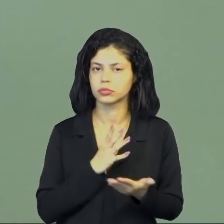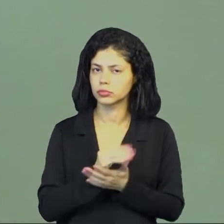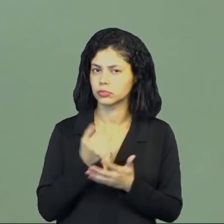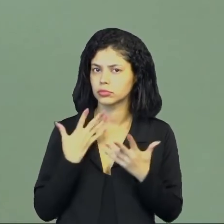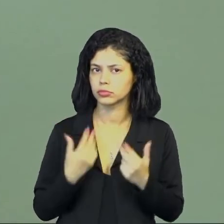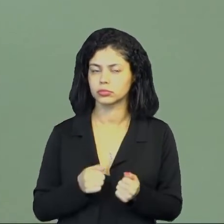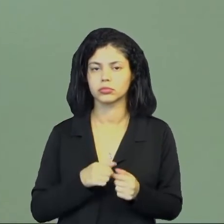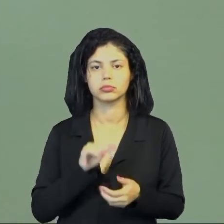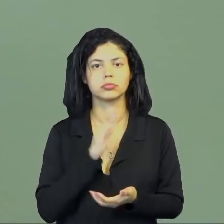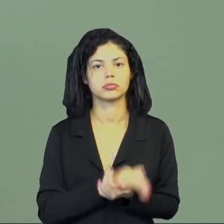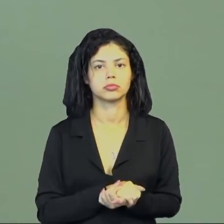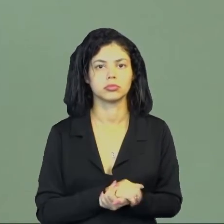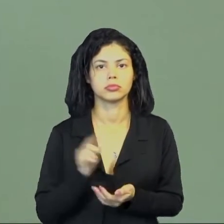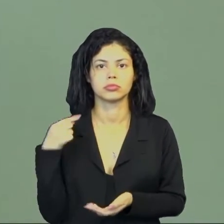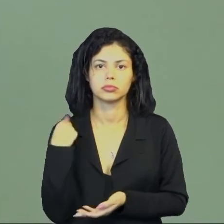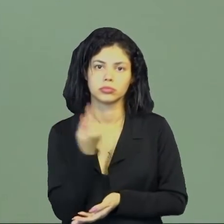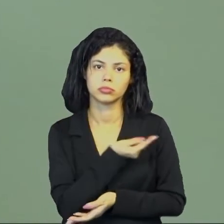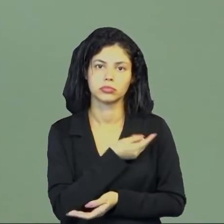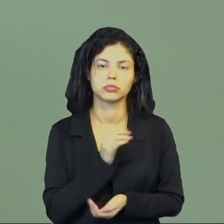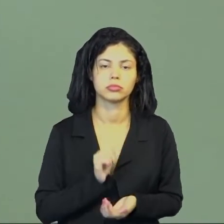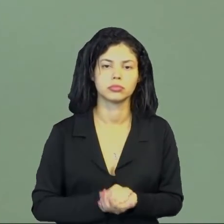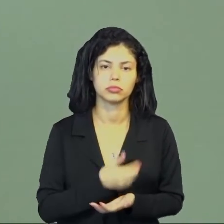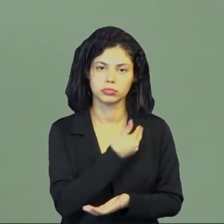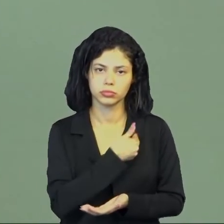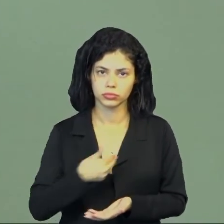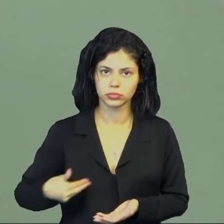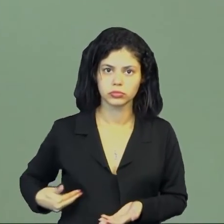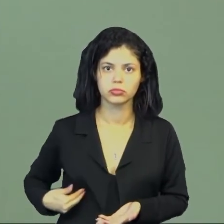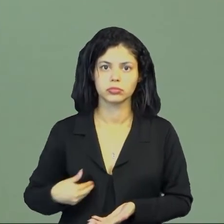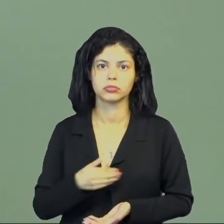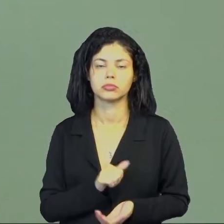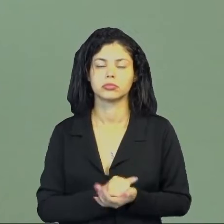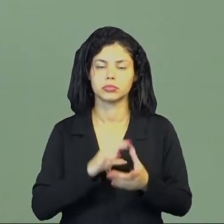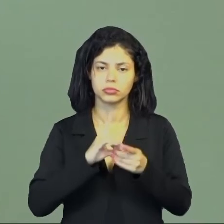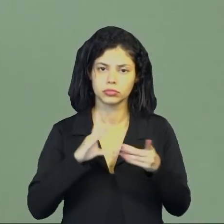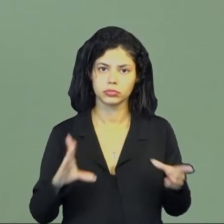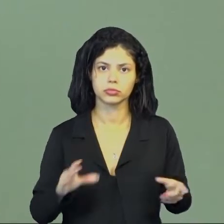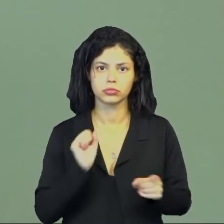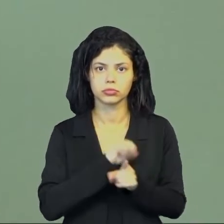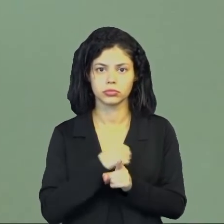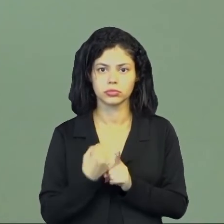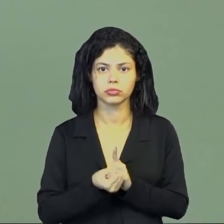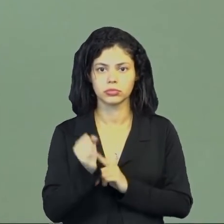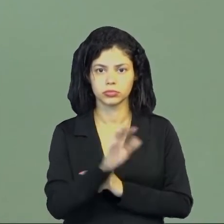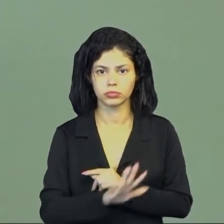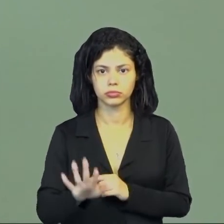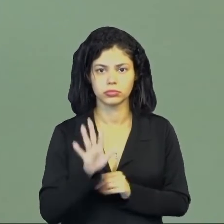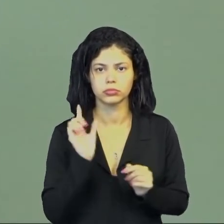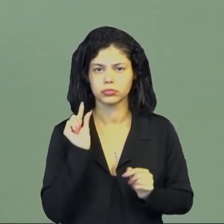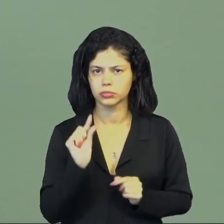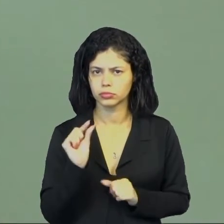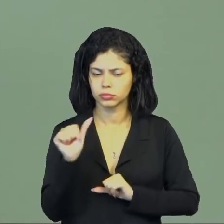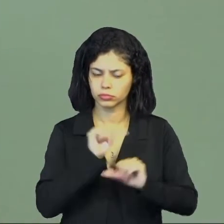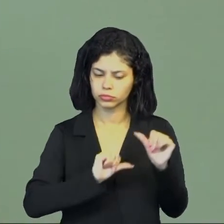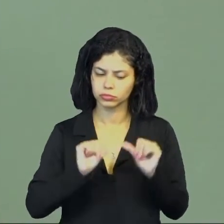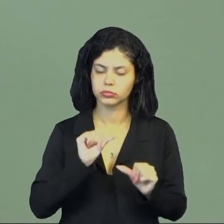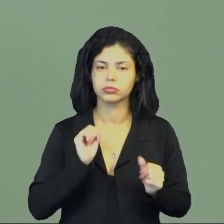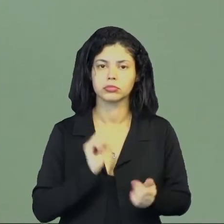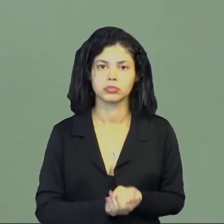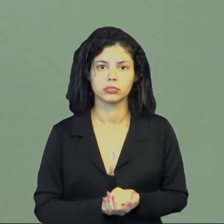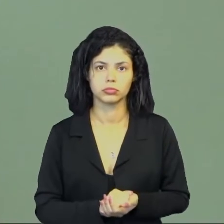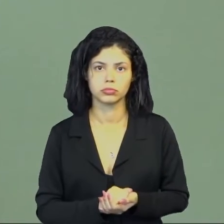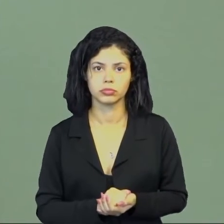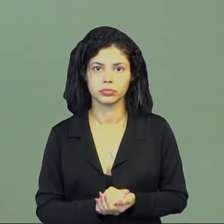adota esse modelo nas nossas repúblicas democráticas ocidentais, né, e ele é um modelo que teve poucas alterações,